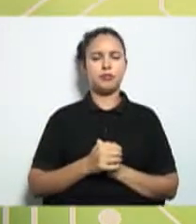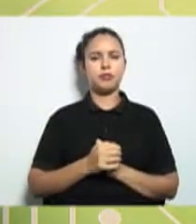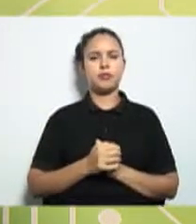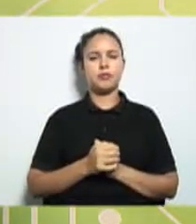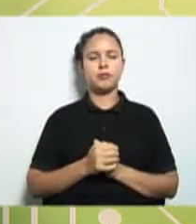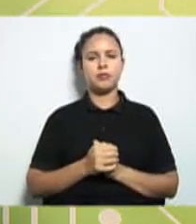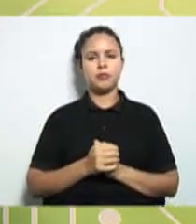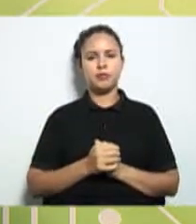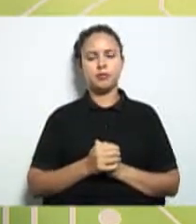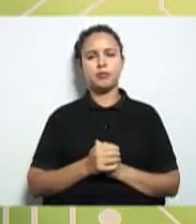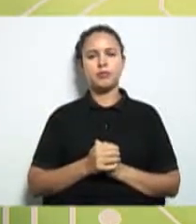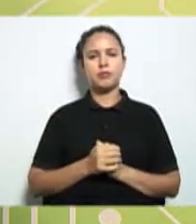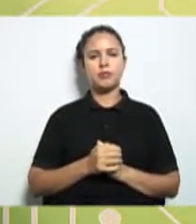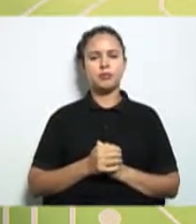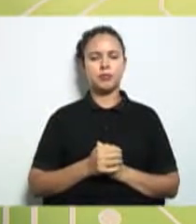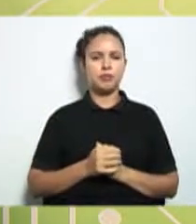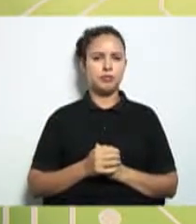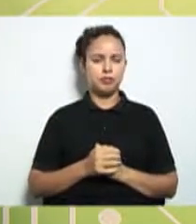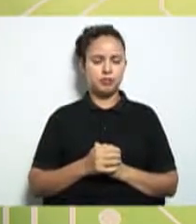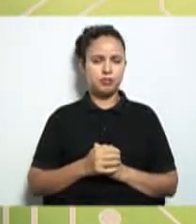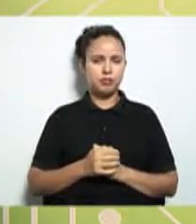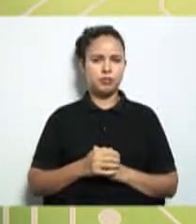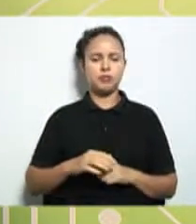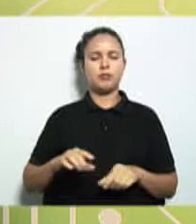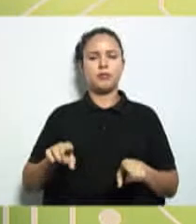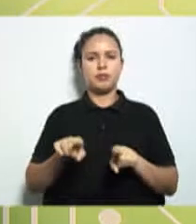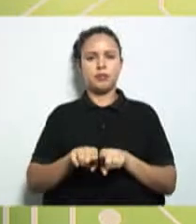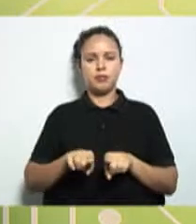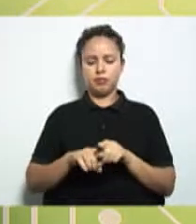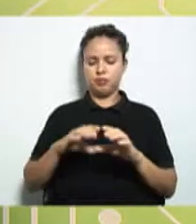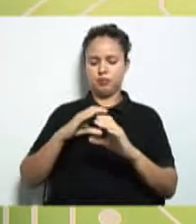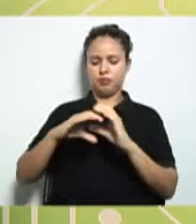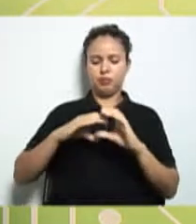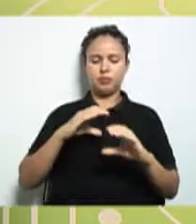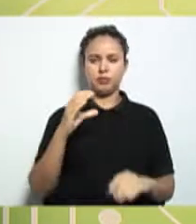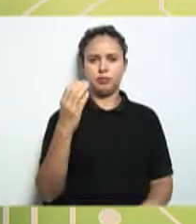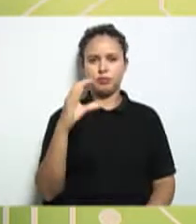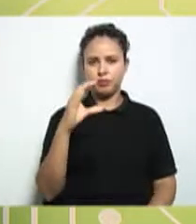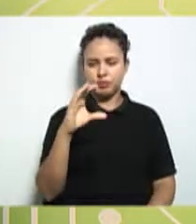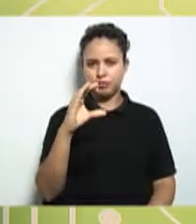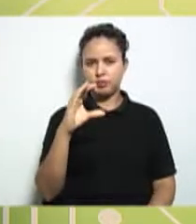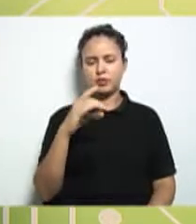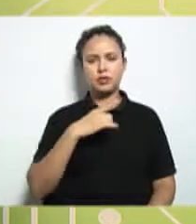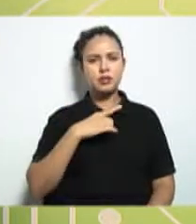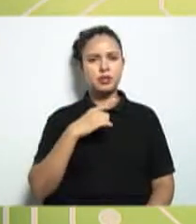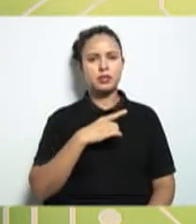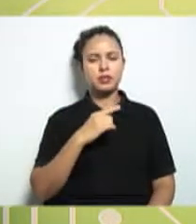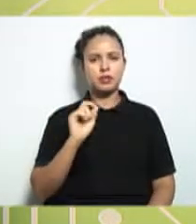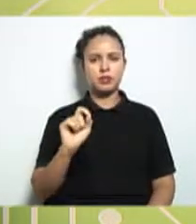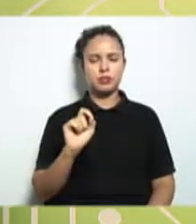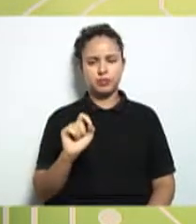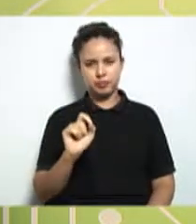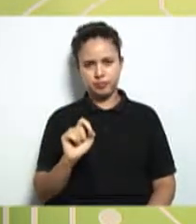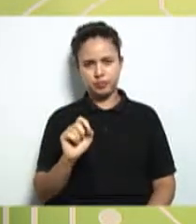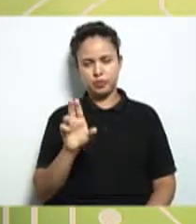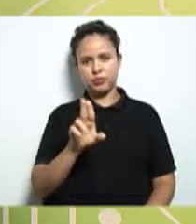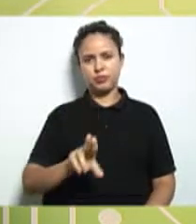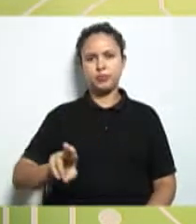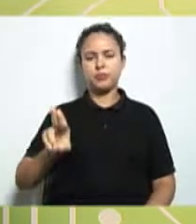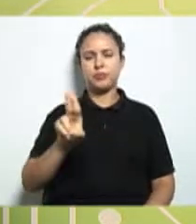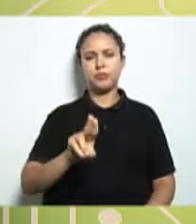as comunicações científicas, né, os gêneros de comunicação científica, hoje em dia, eles têm